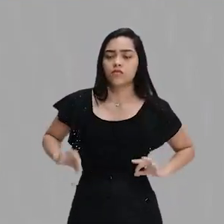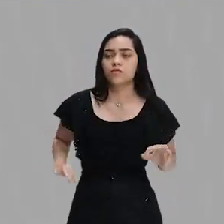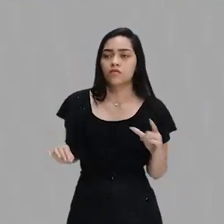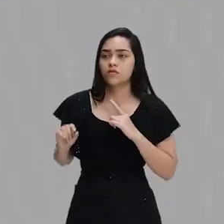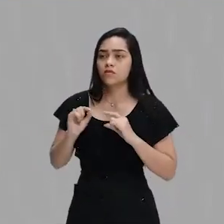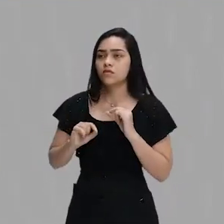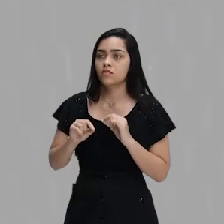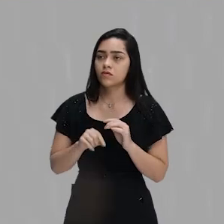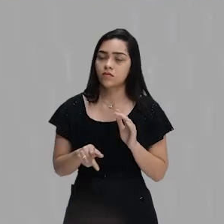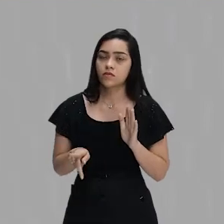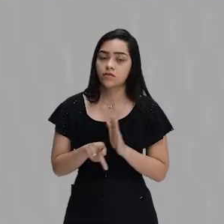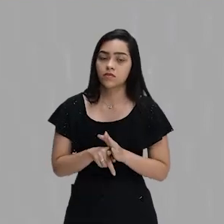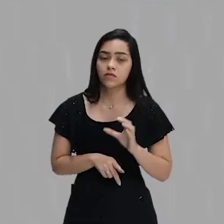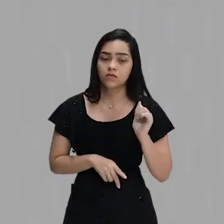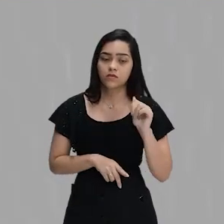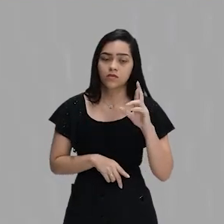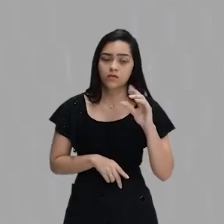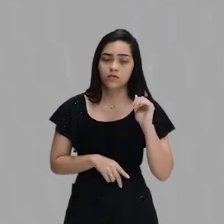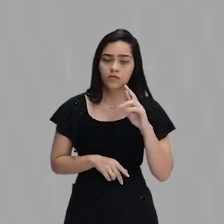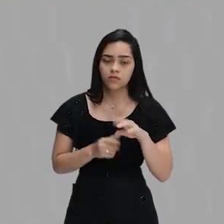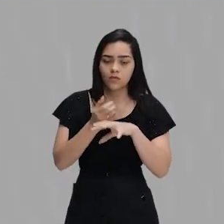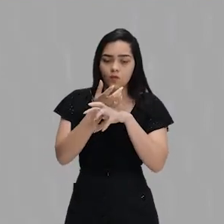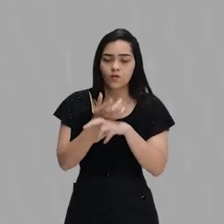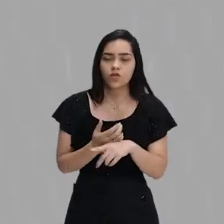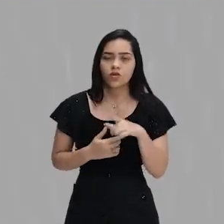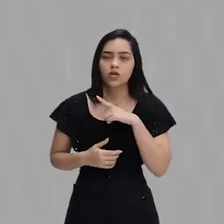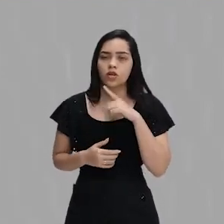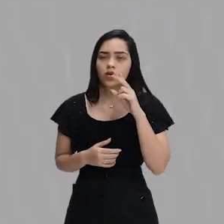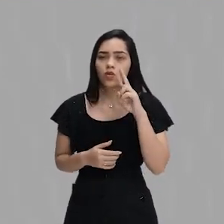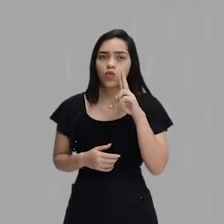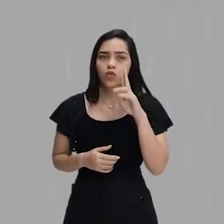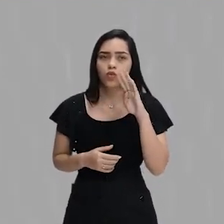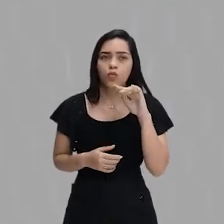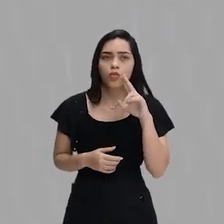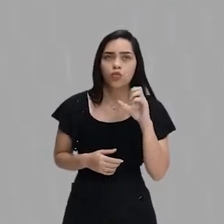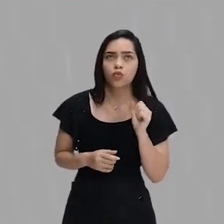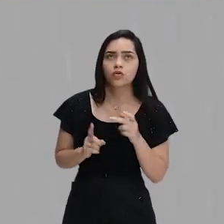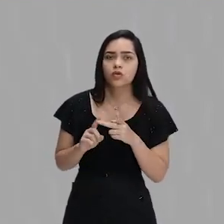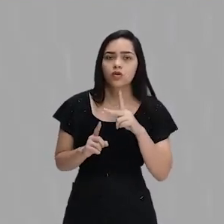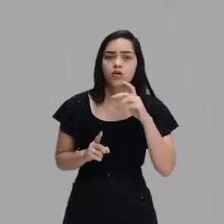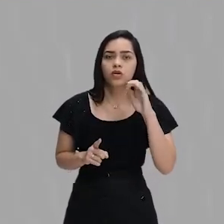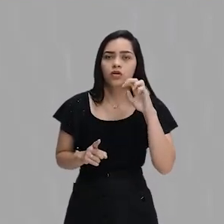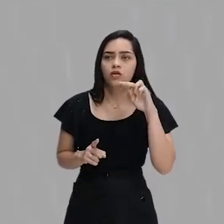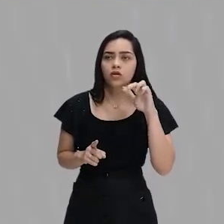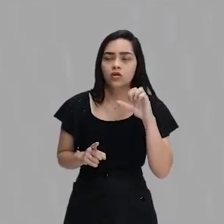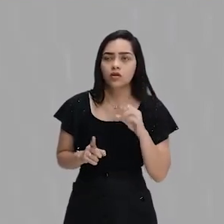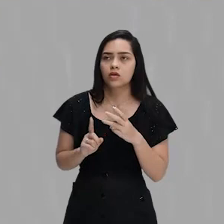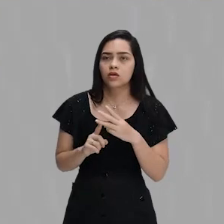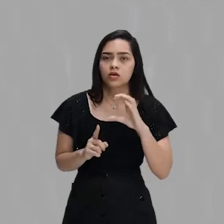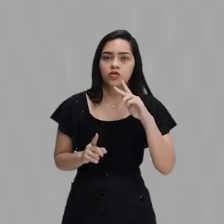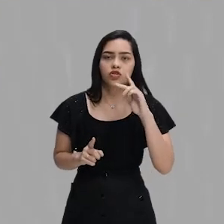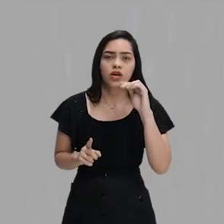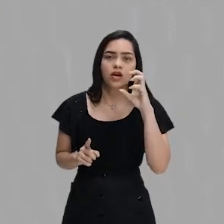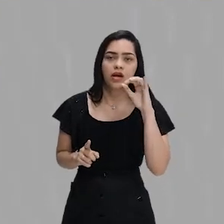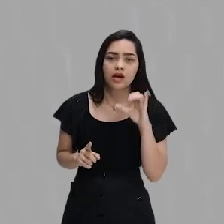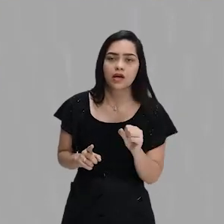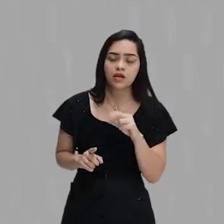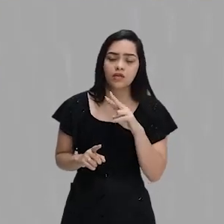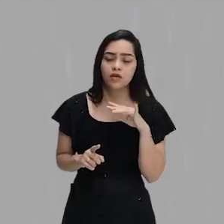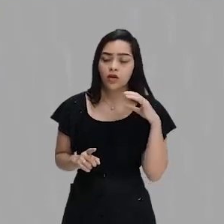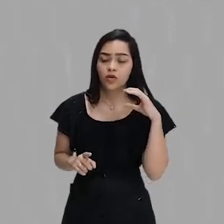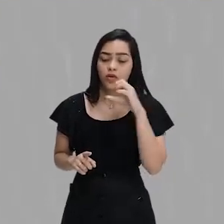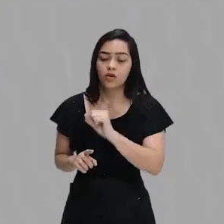deixam a carcaça. Então, nós temos urubus, né, as hienas, chacais, esses outros animais, eles vão se